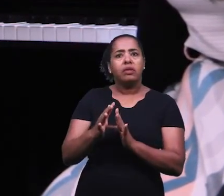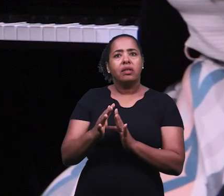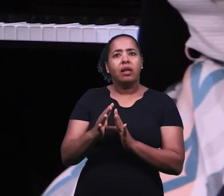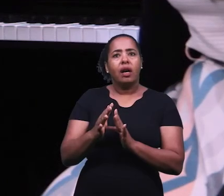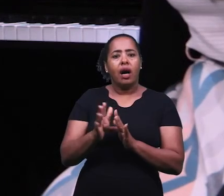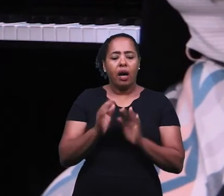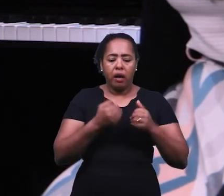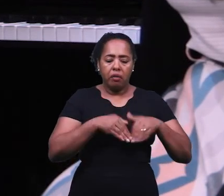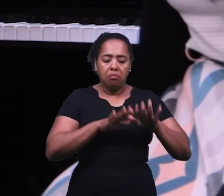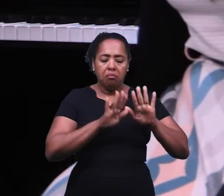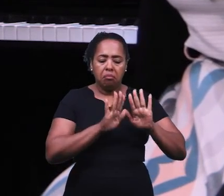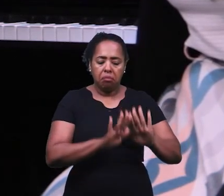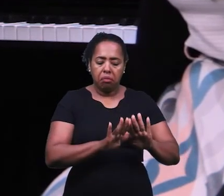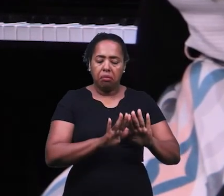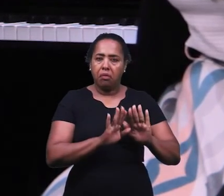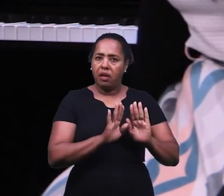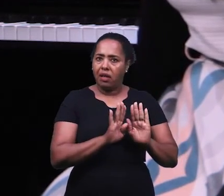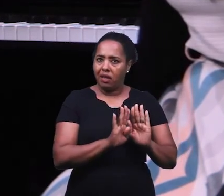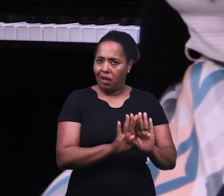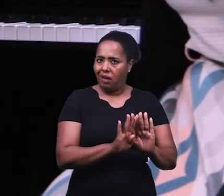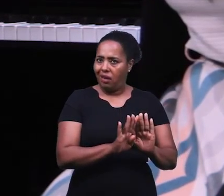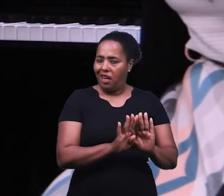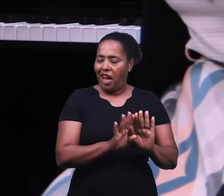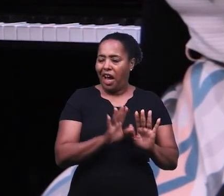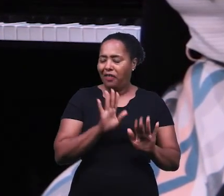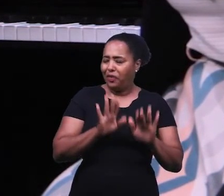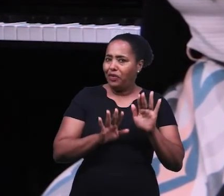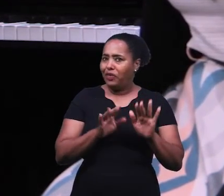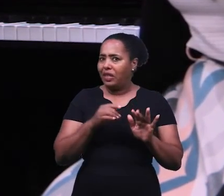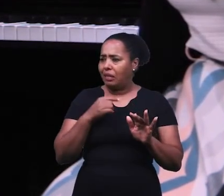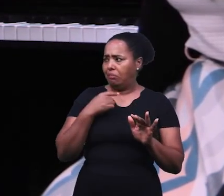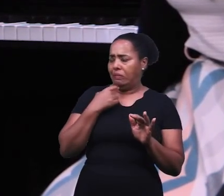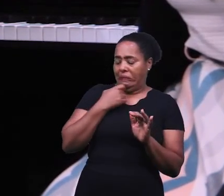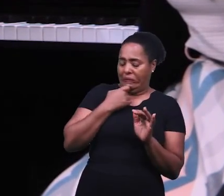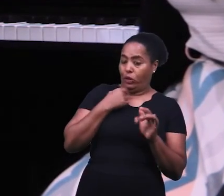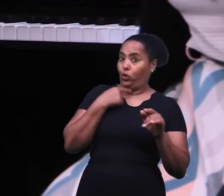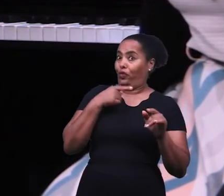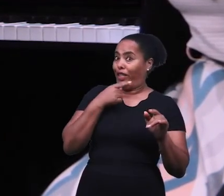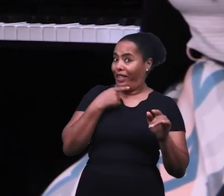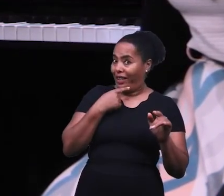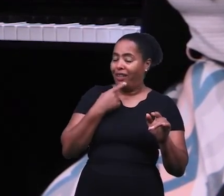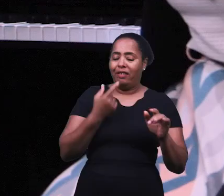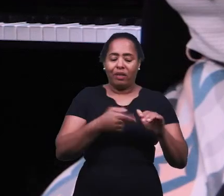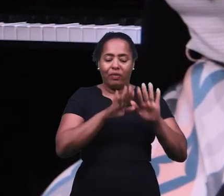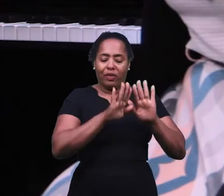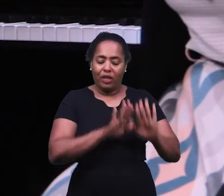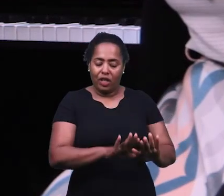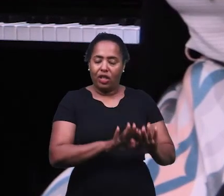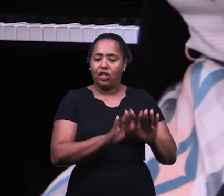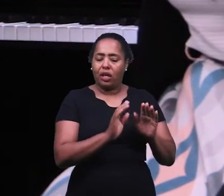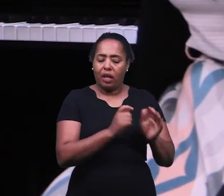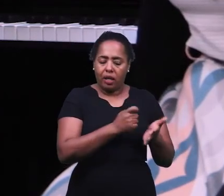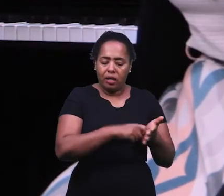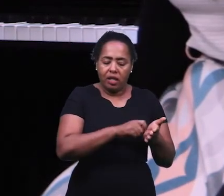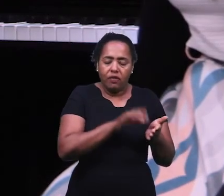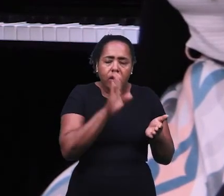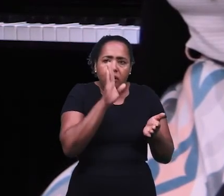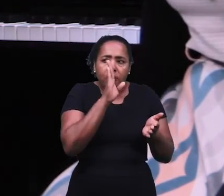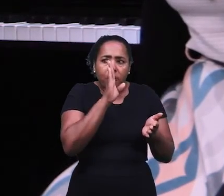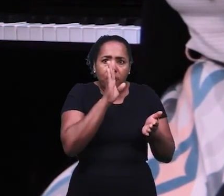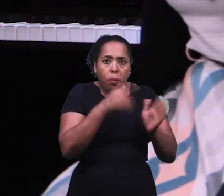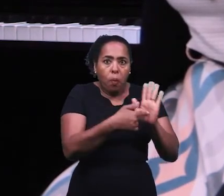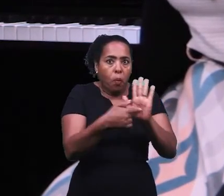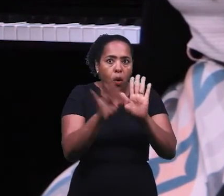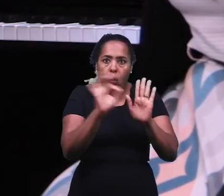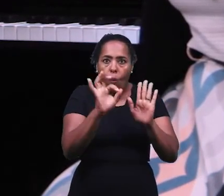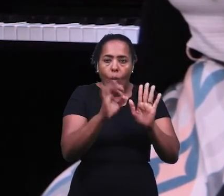volta de Jesus. E aí, deixei quietinho lá, eu falei, não. A gente ainda fica meio assim, pode ser coisa da minha cabeça, não sei.